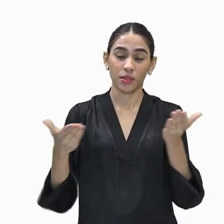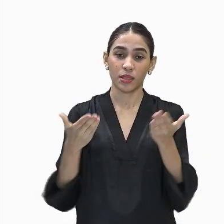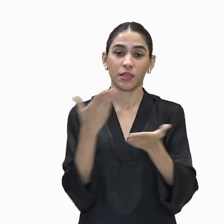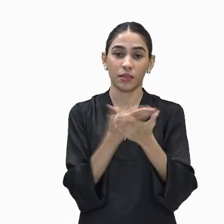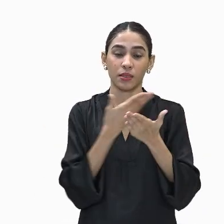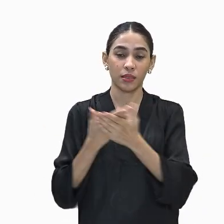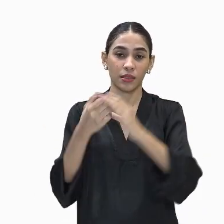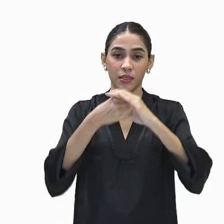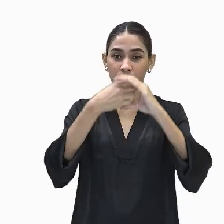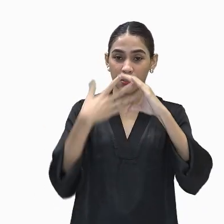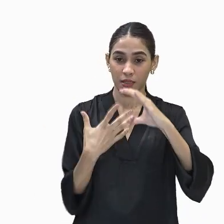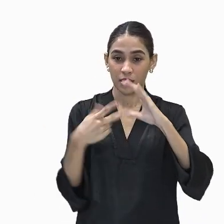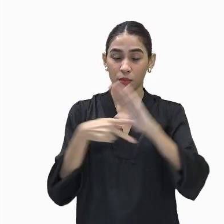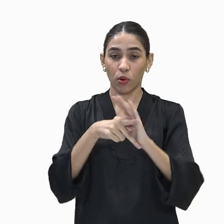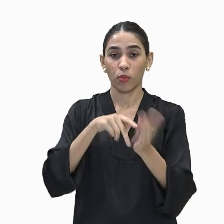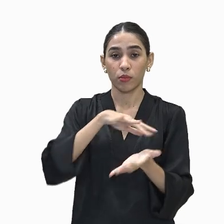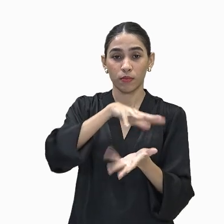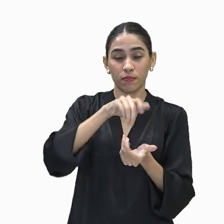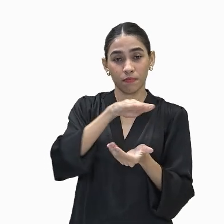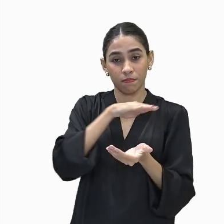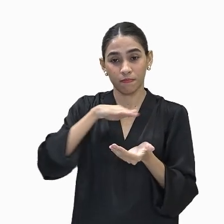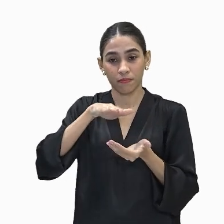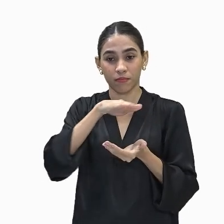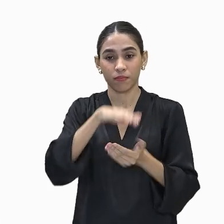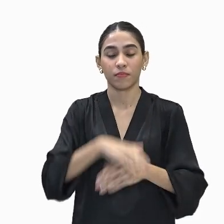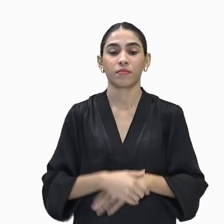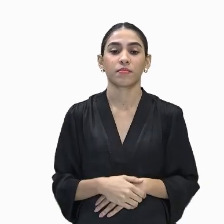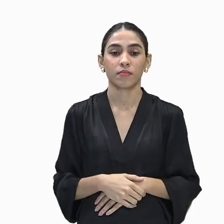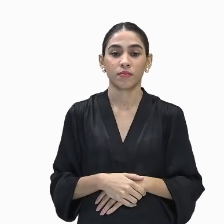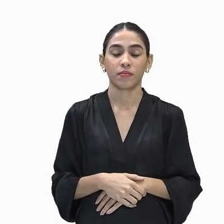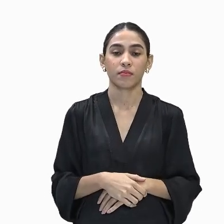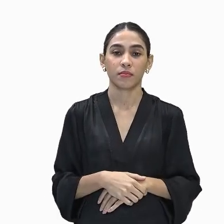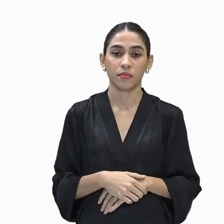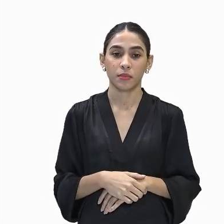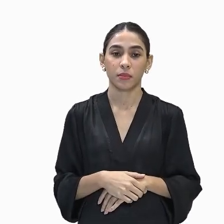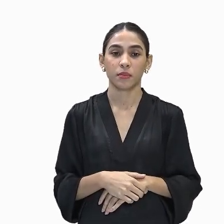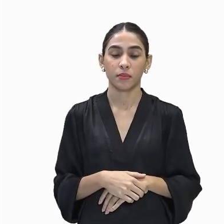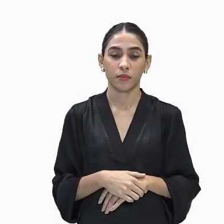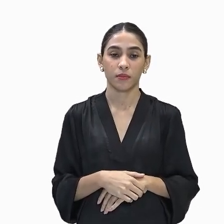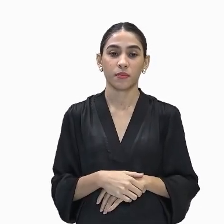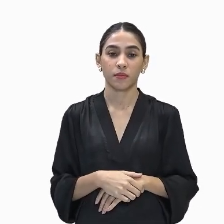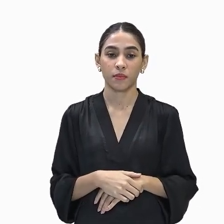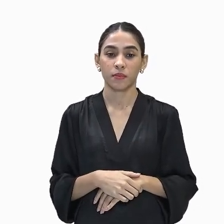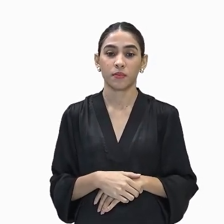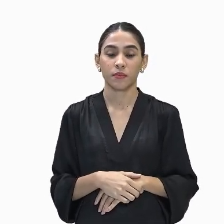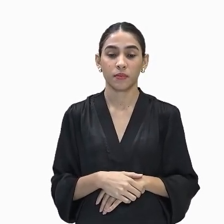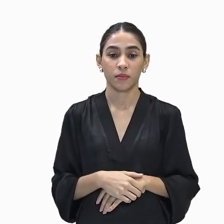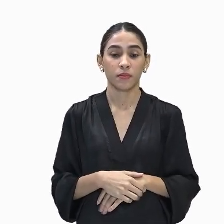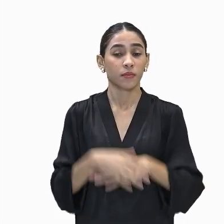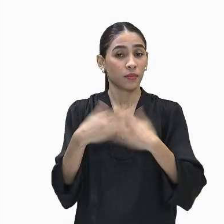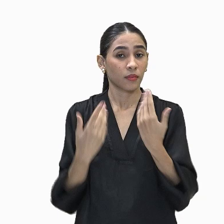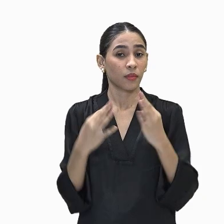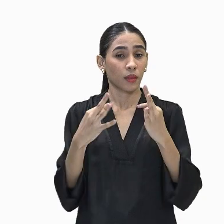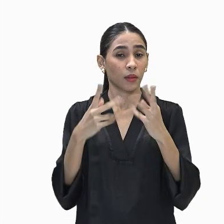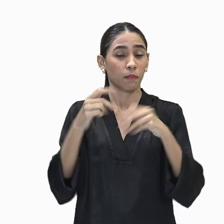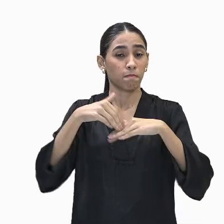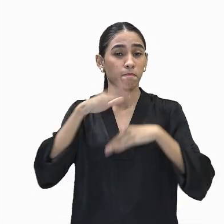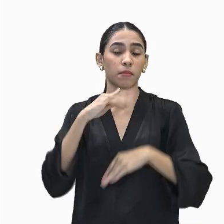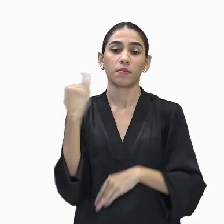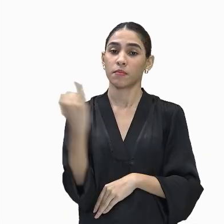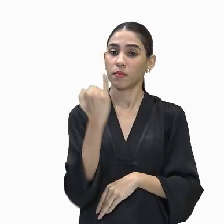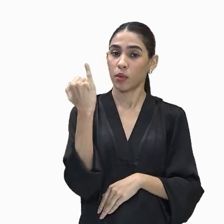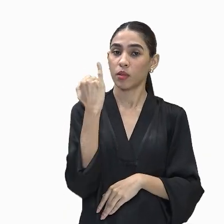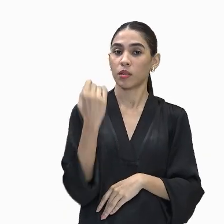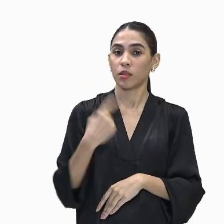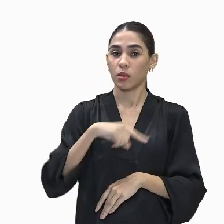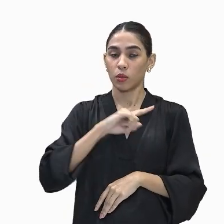essas características, né, relacionadas a esse bioma, né? Então a mais importante, né, para